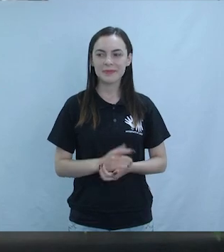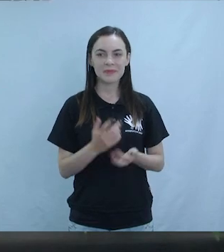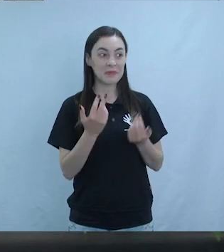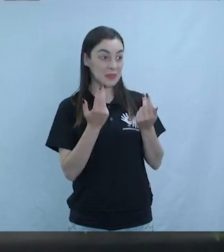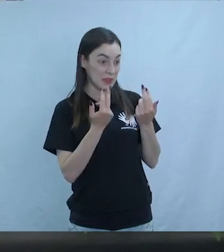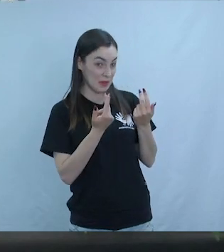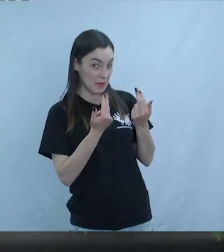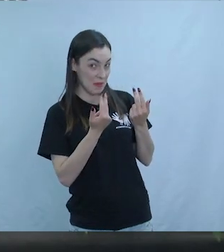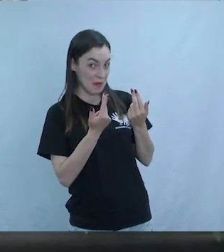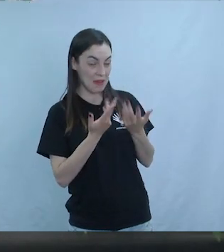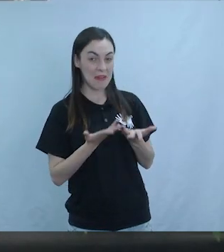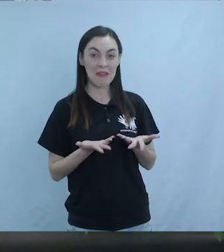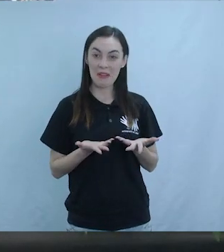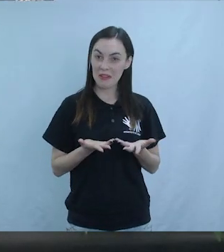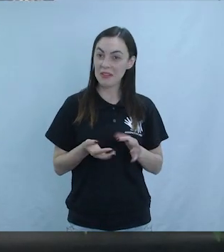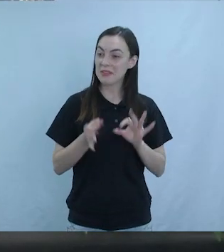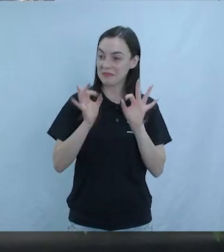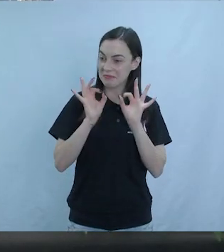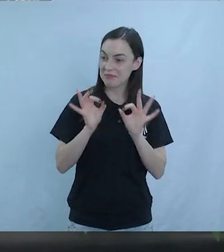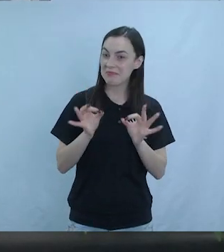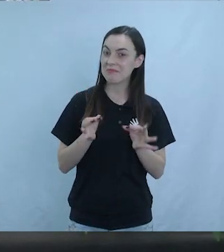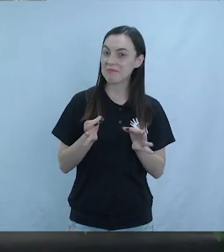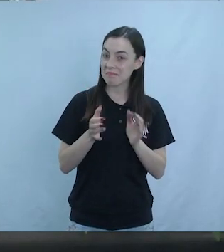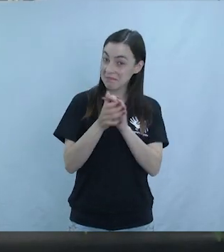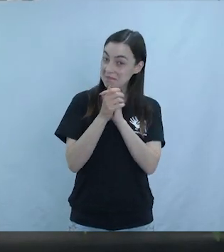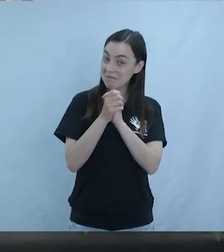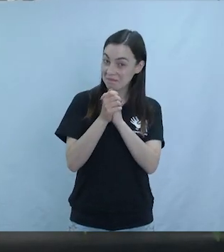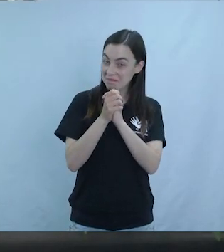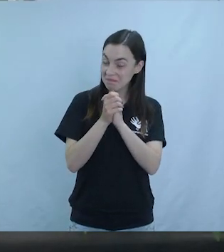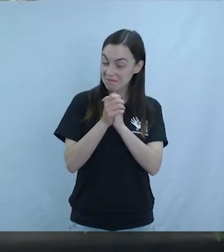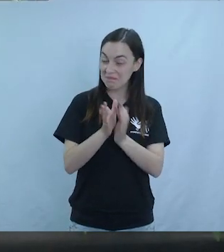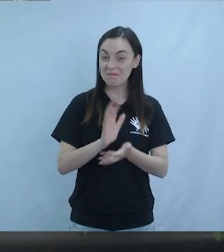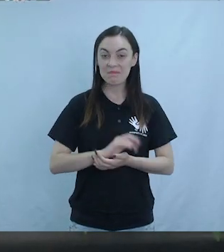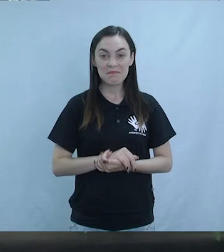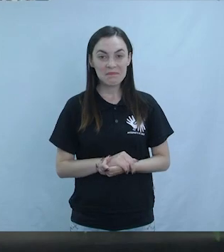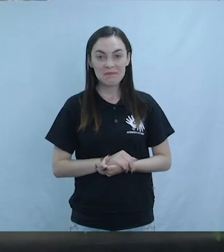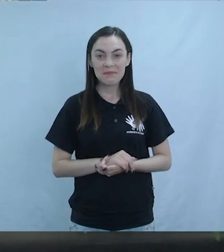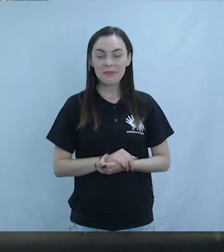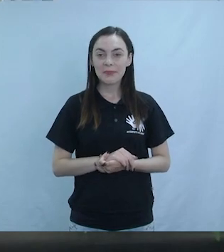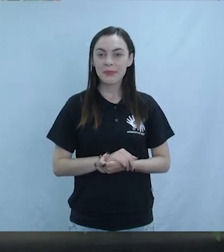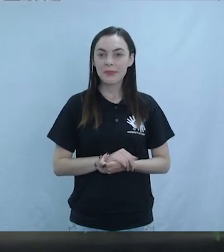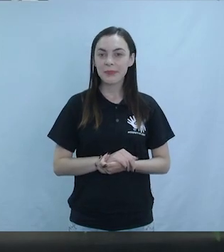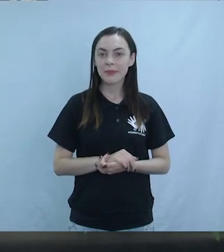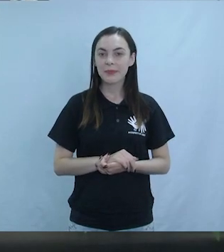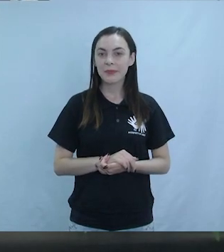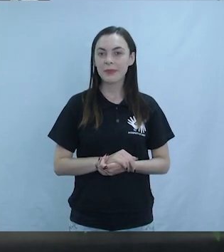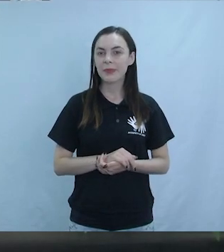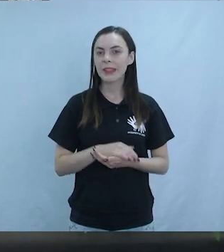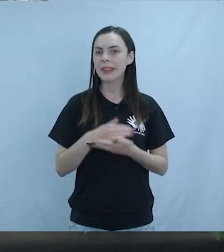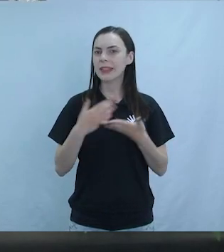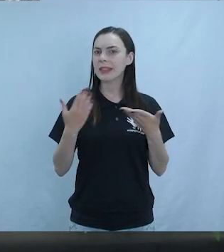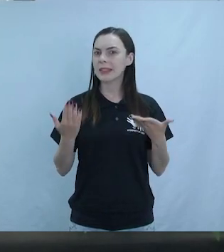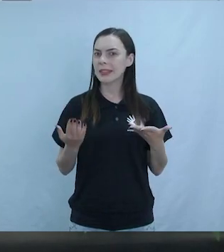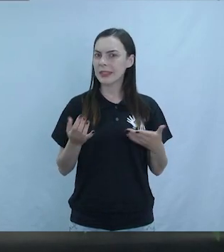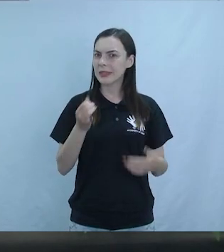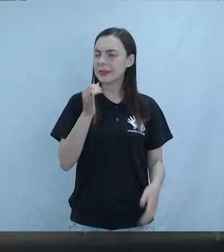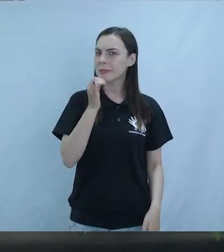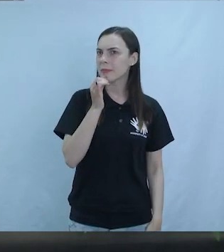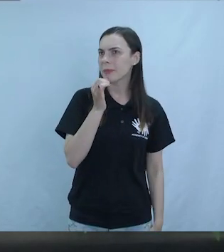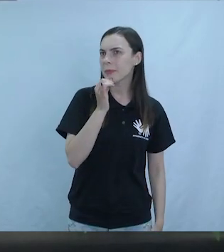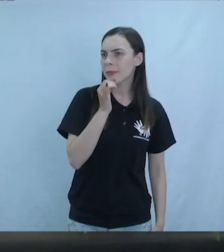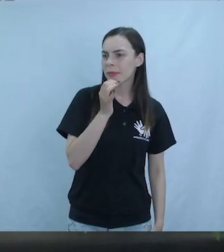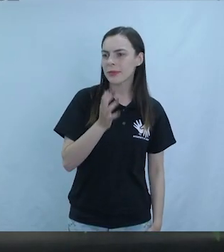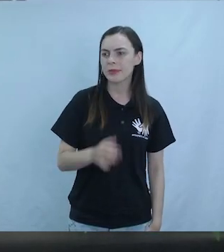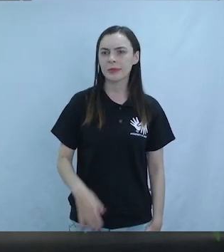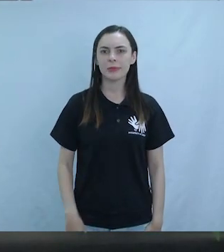Ah, igualzinho, né, prof? Muito bem! Muito bem! E aí... Se